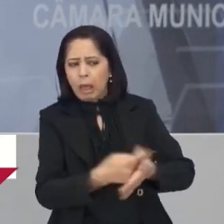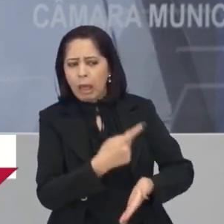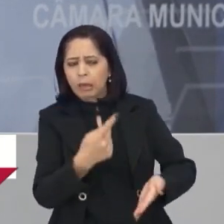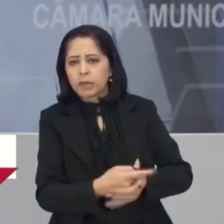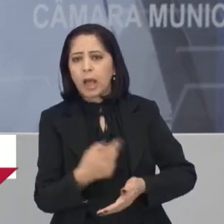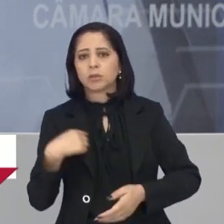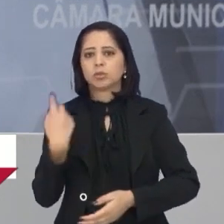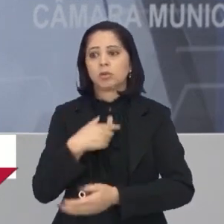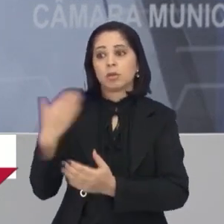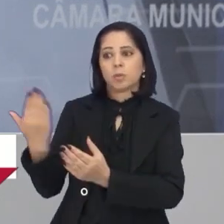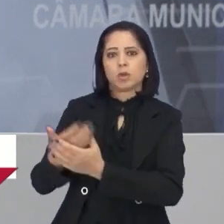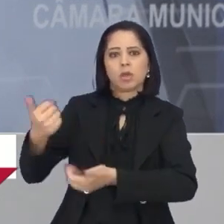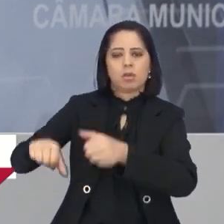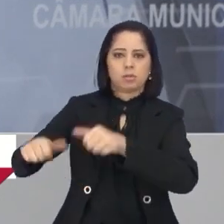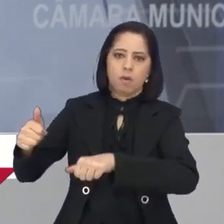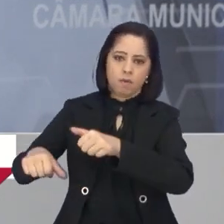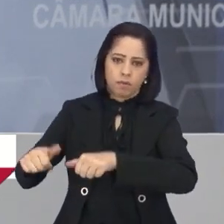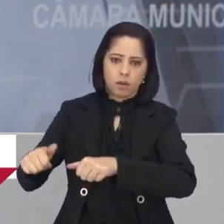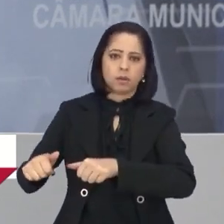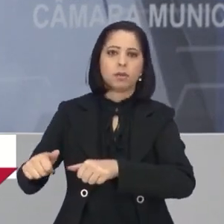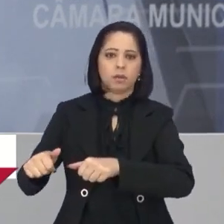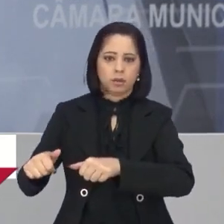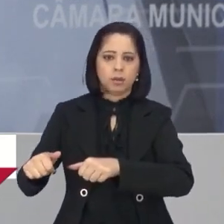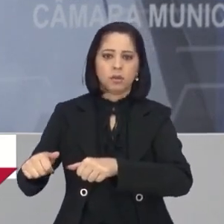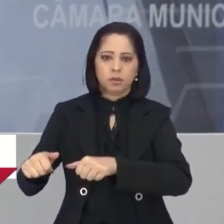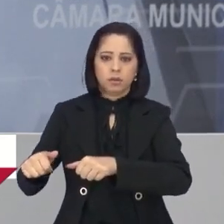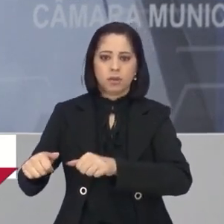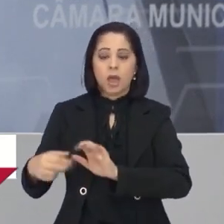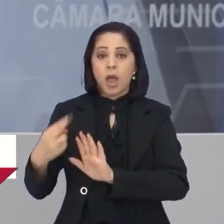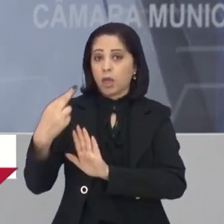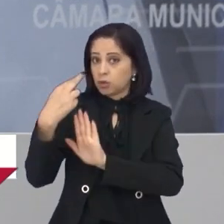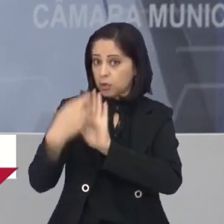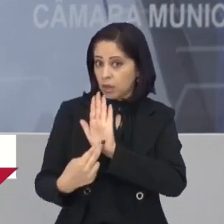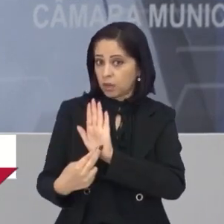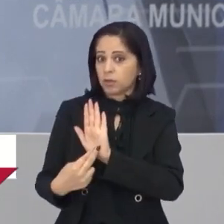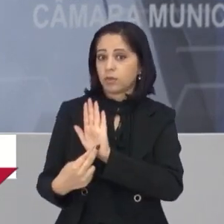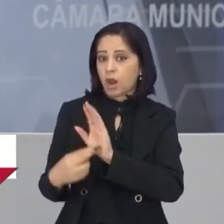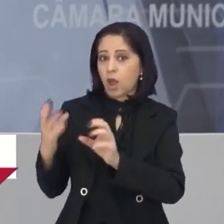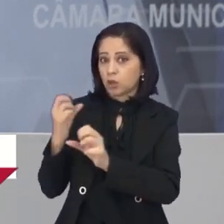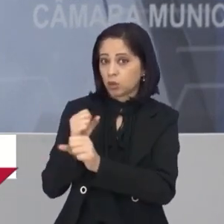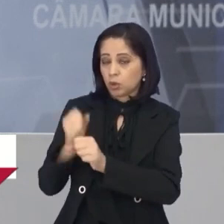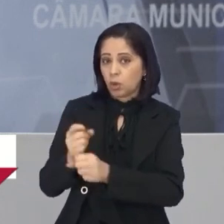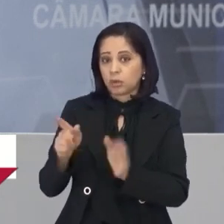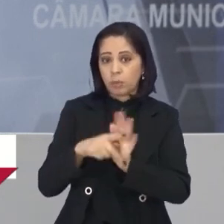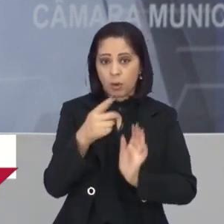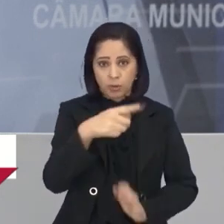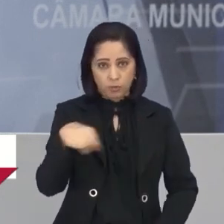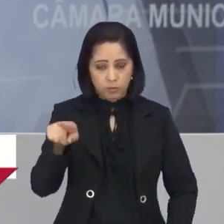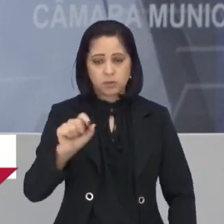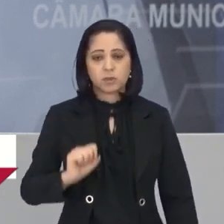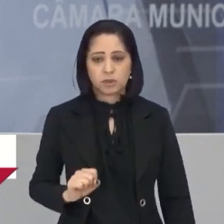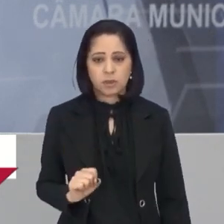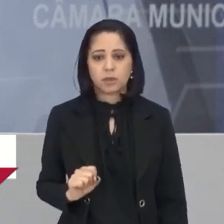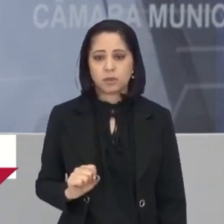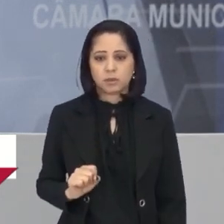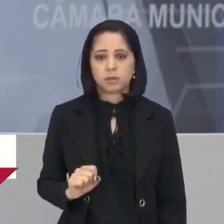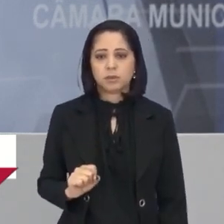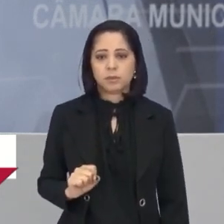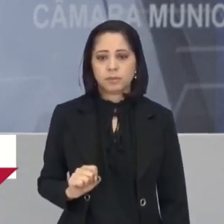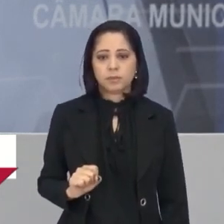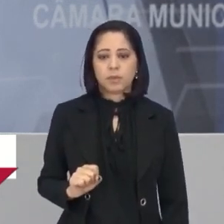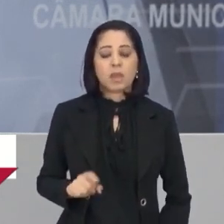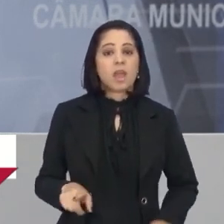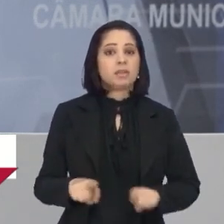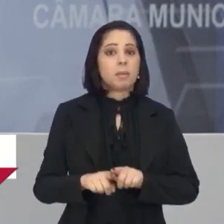quanto nas prestações de contas para dentro dos relatórios de contas anuais dos Senhores podendo ensejar em reprovação